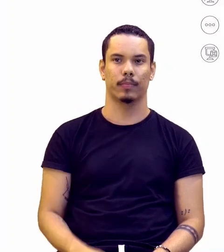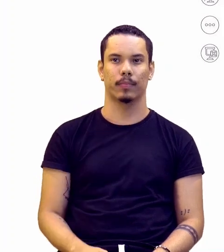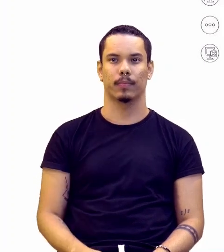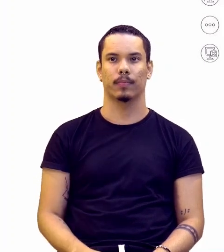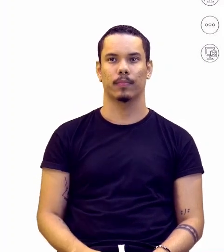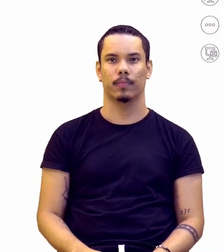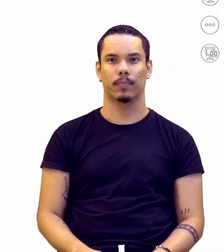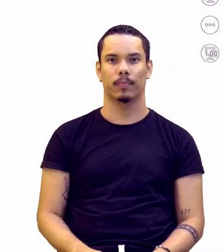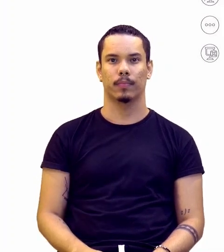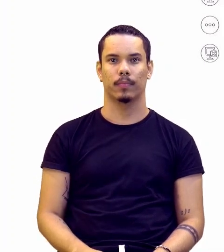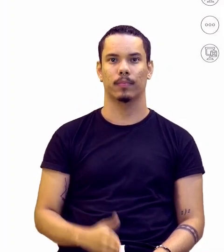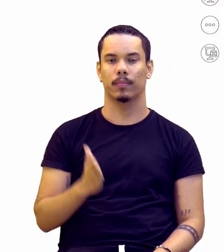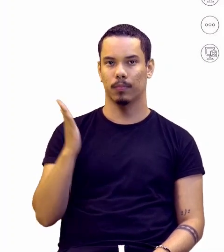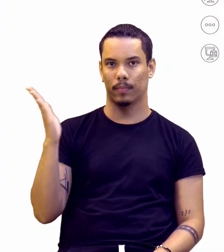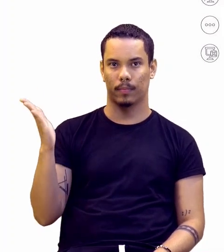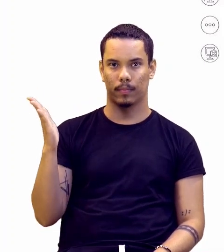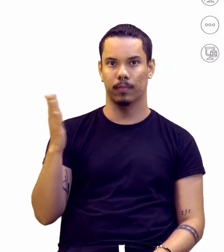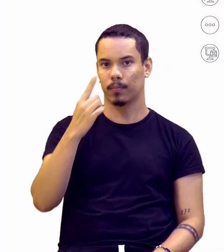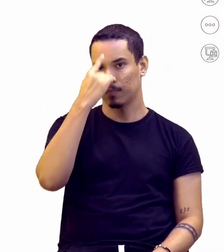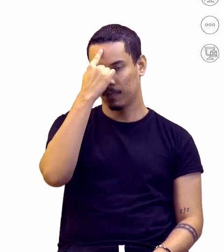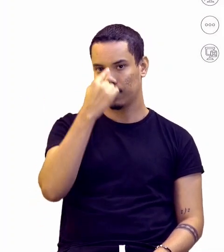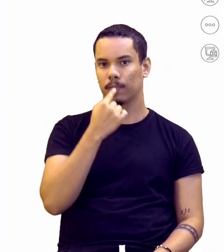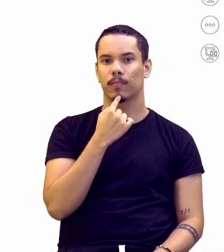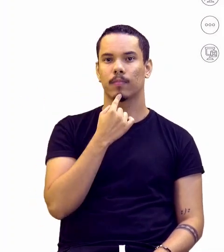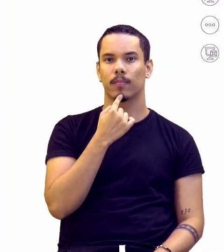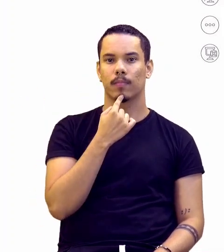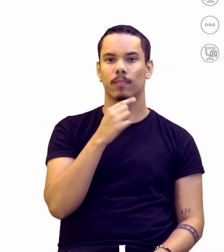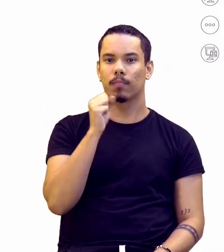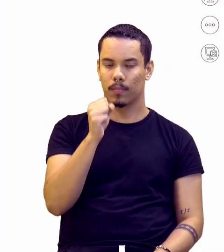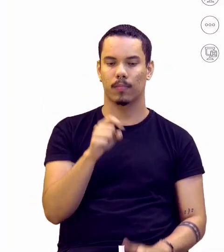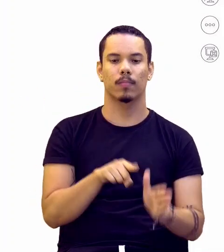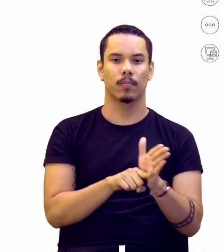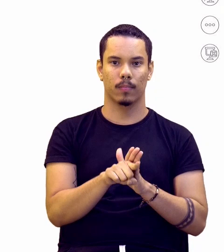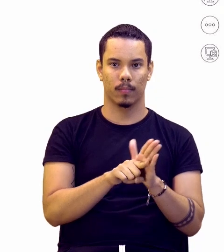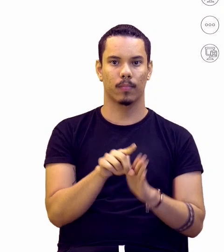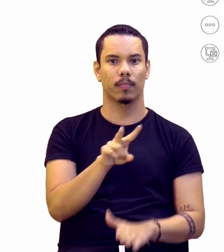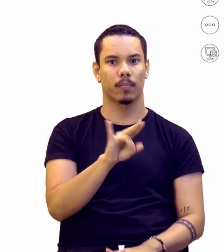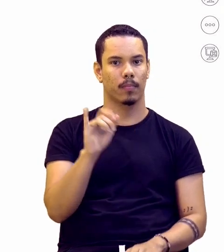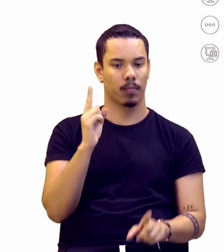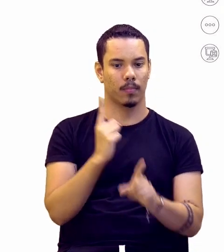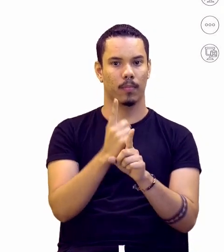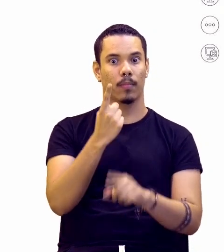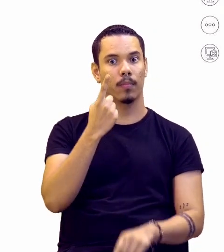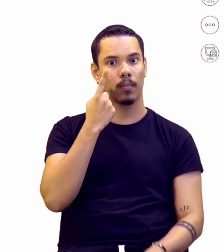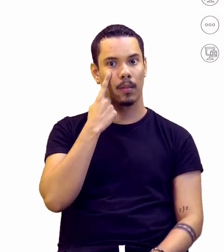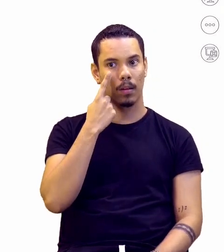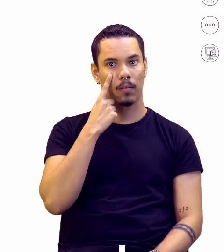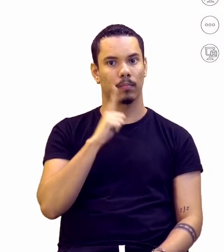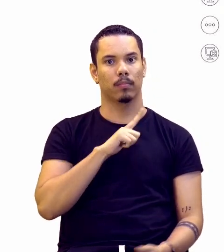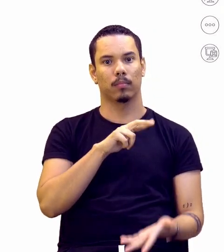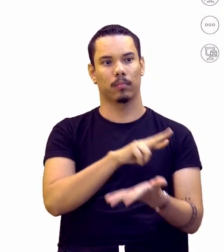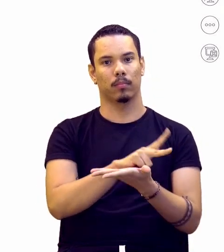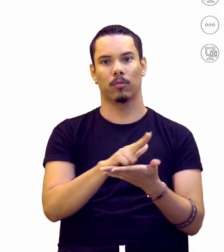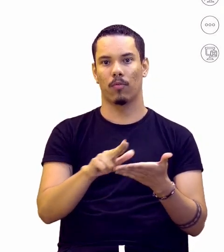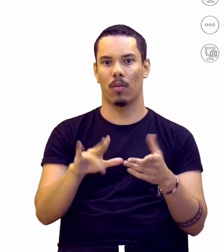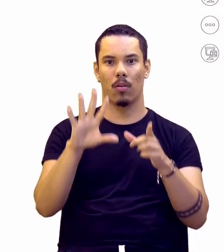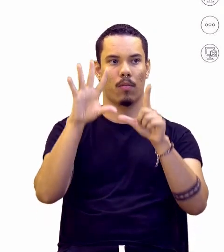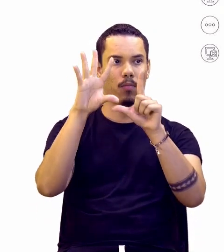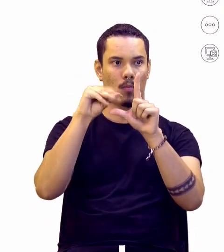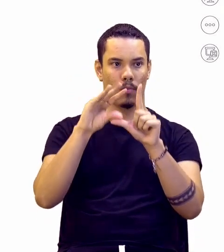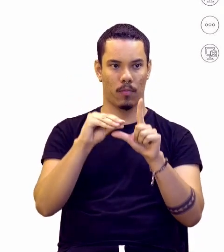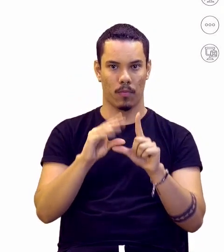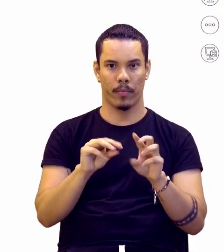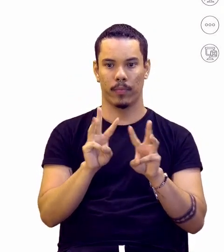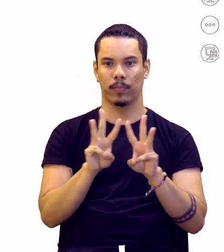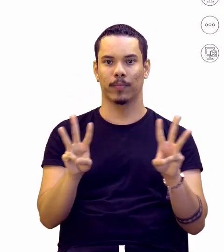esse aí, ó. Pesquisa aí imagens dele, vocês vão ver ele em várias fotos aí nos sites